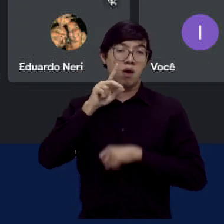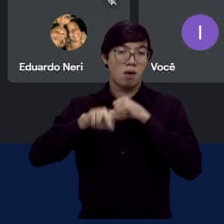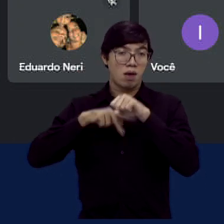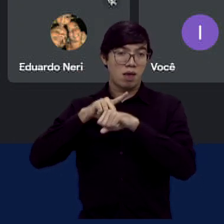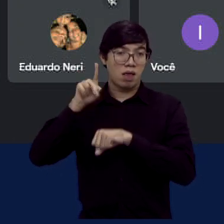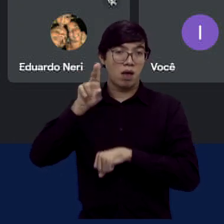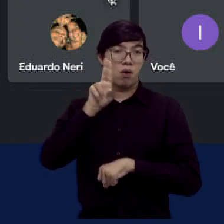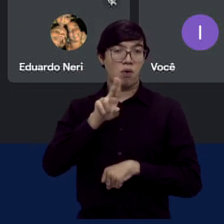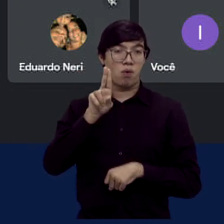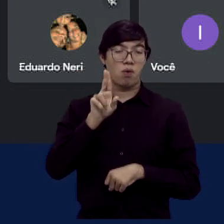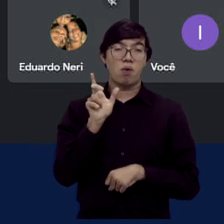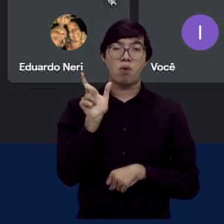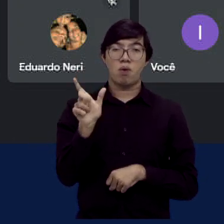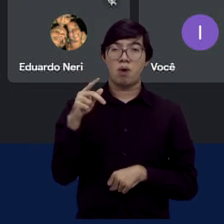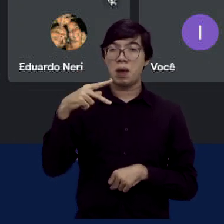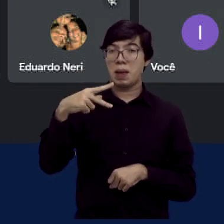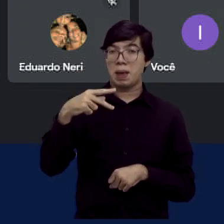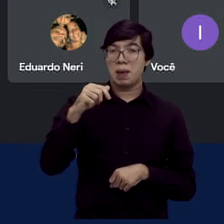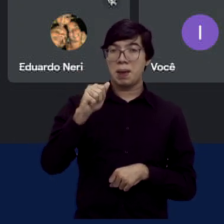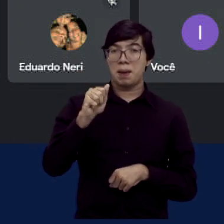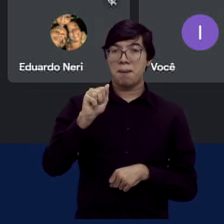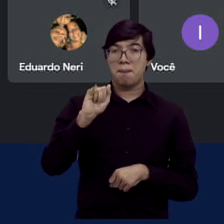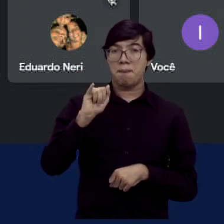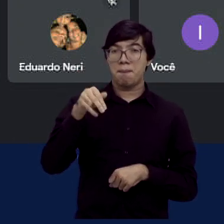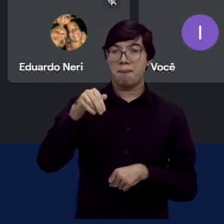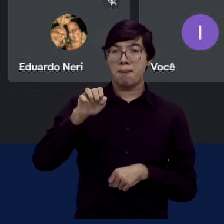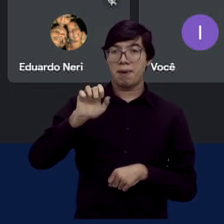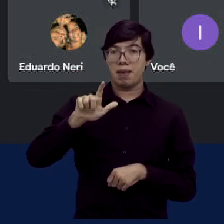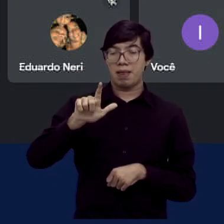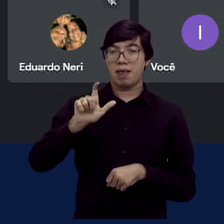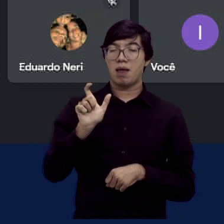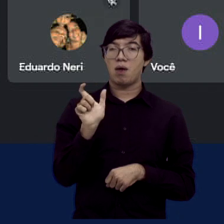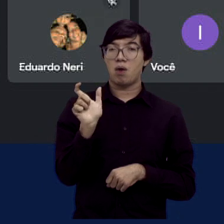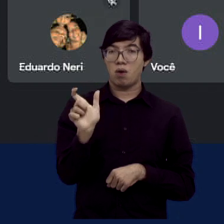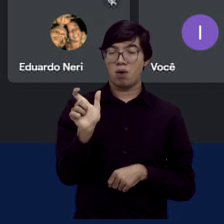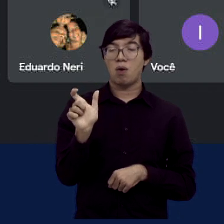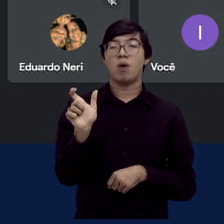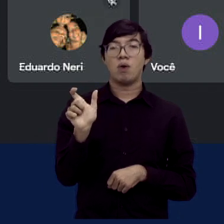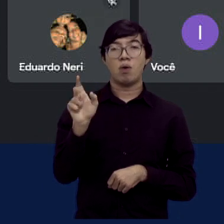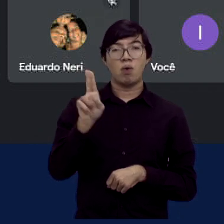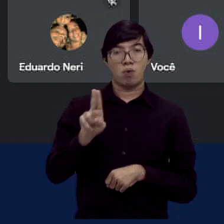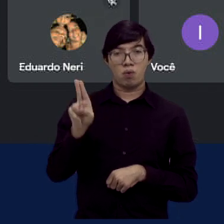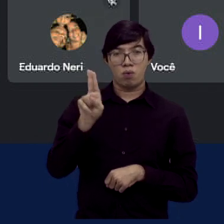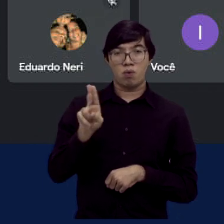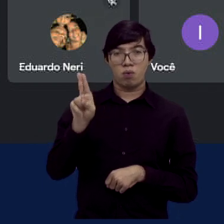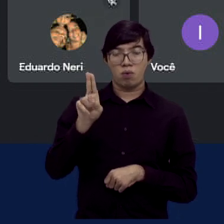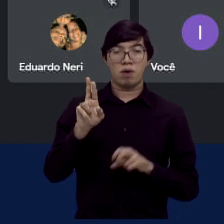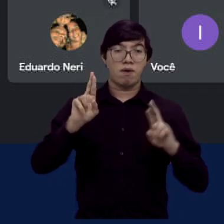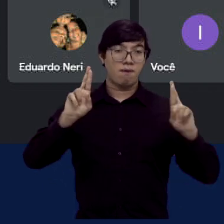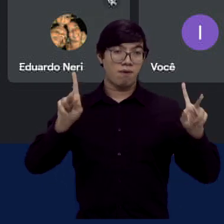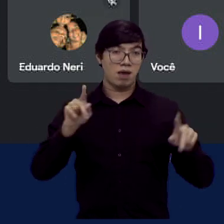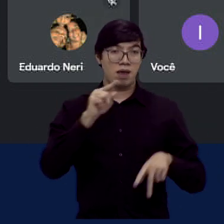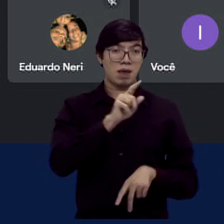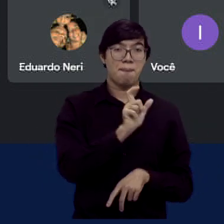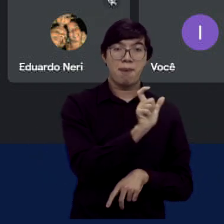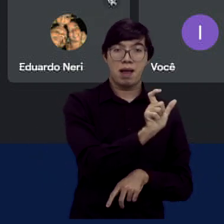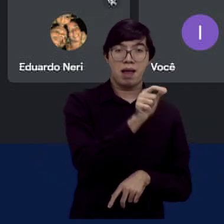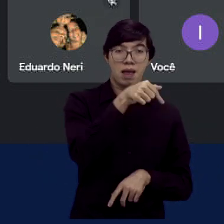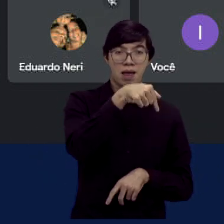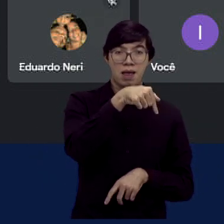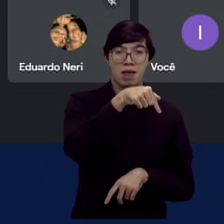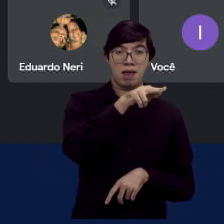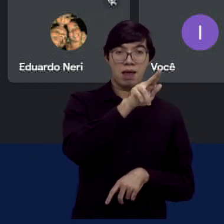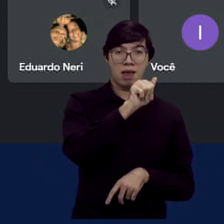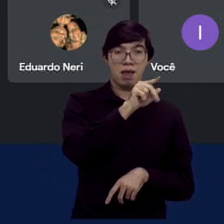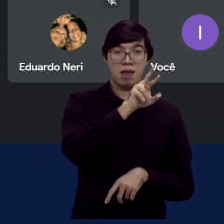assemelha muito a panel, como o que a tradição americana chama, né? Eles não chamam quadro, block